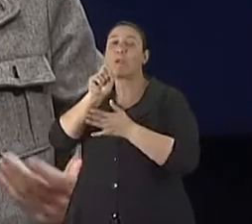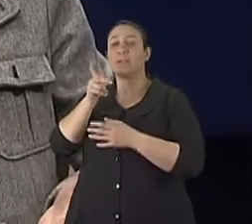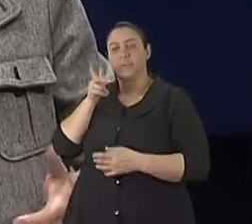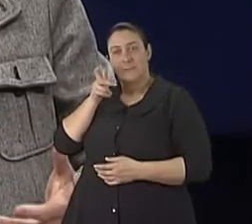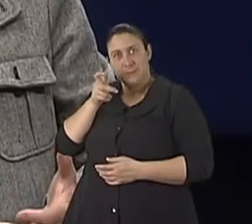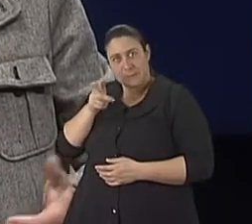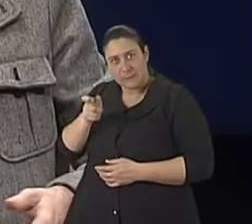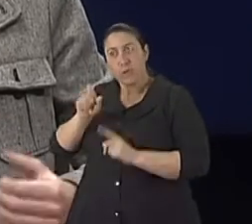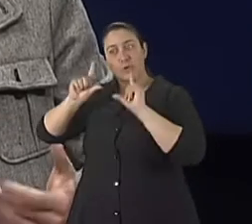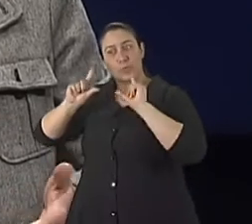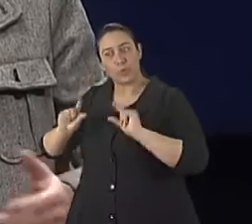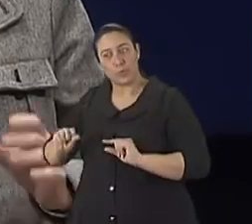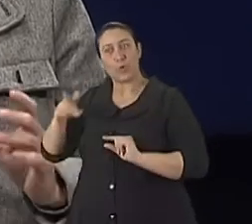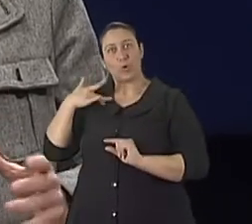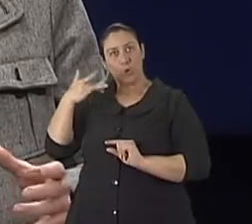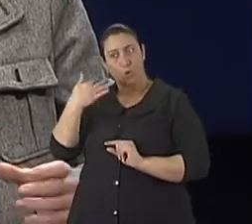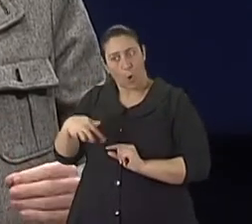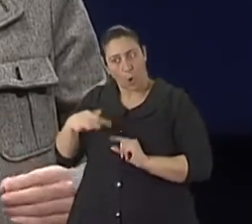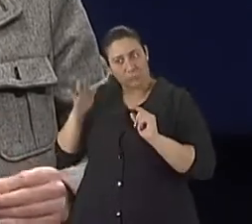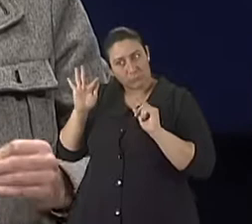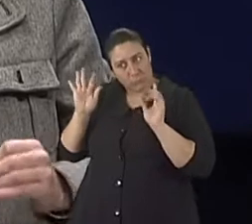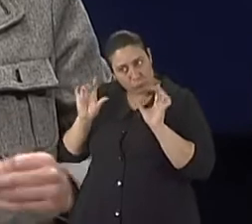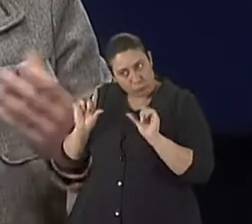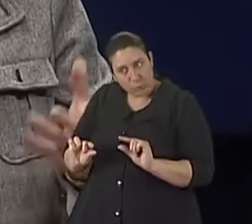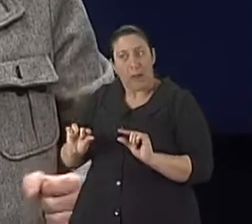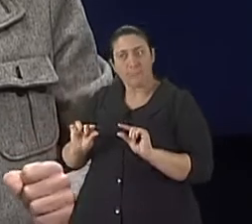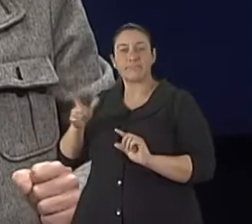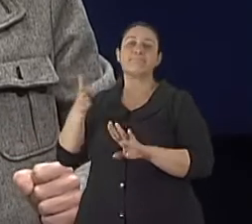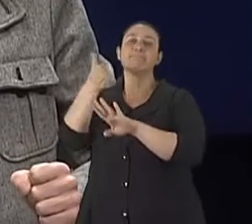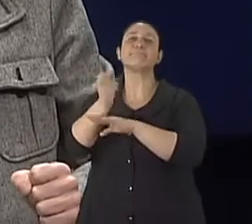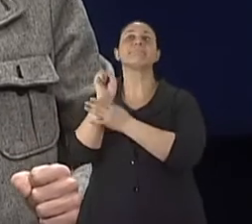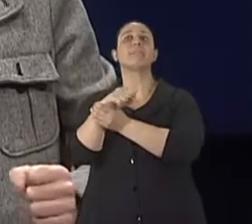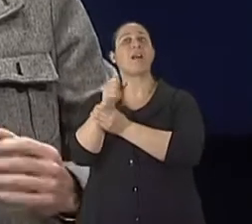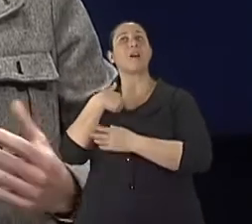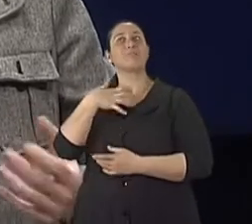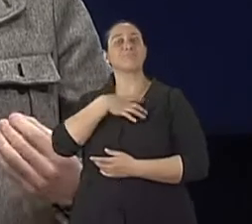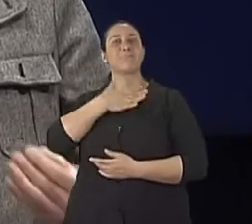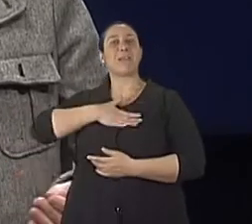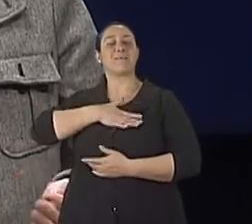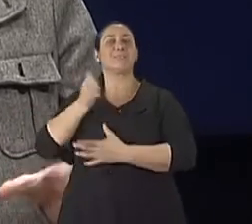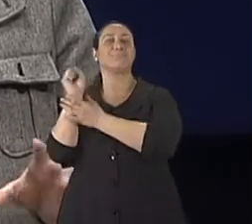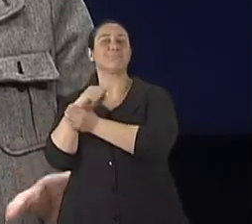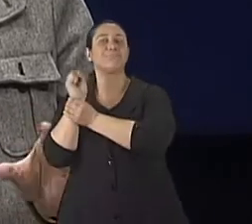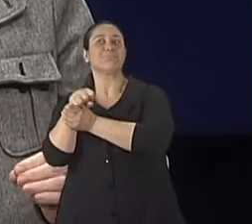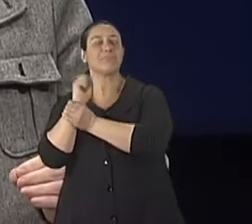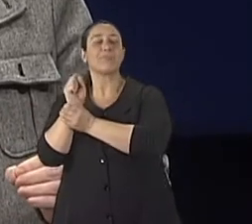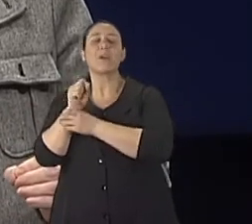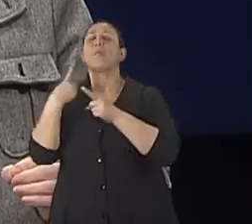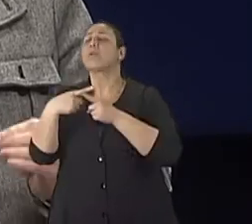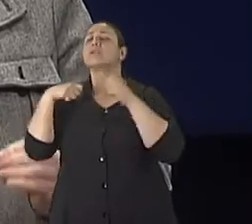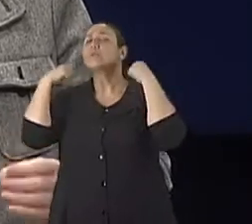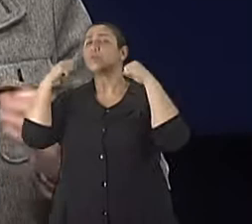encaminha ele para que ele melhore digamos nessas condições de fazer o exercício claro claro o exercício vai fundamentar